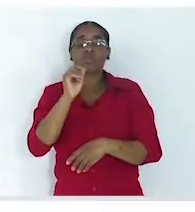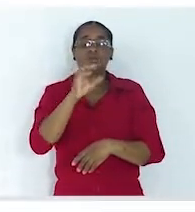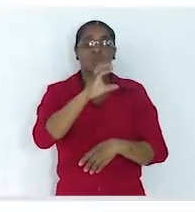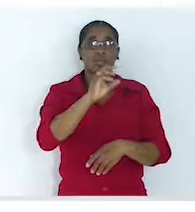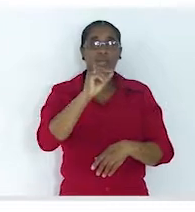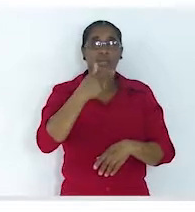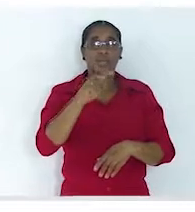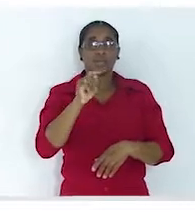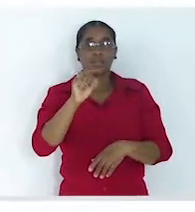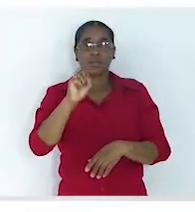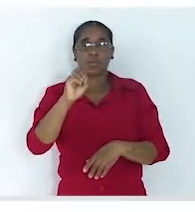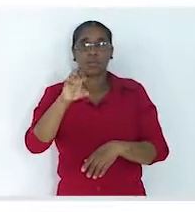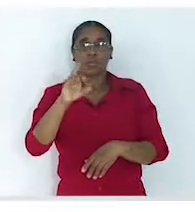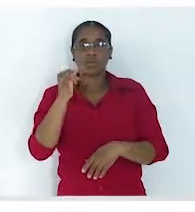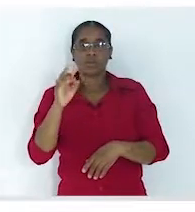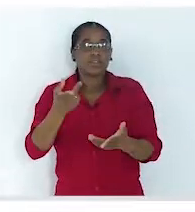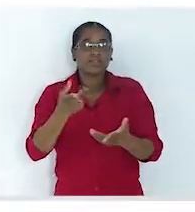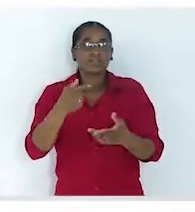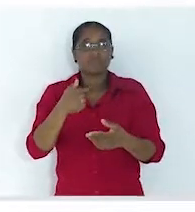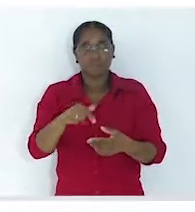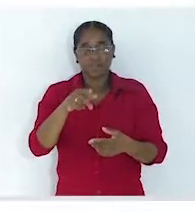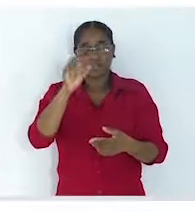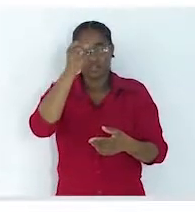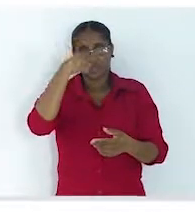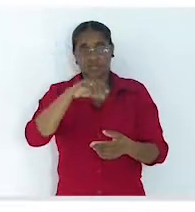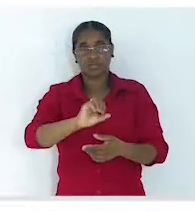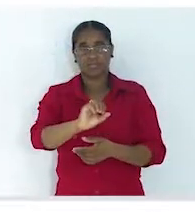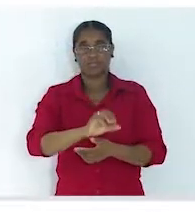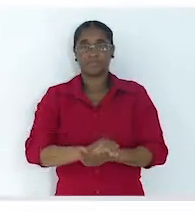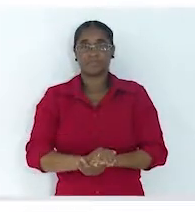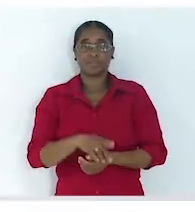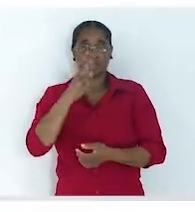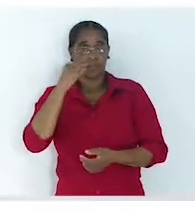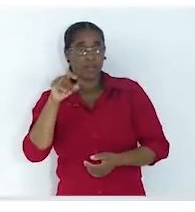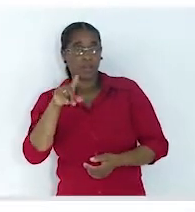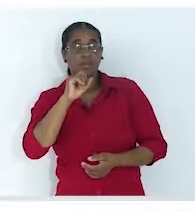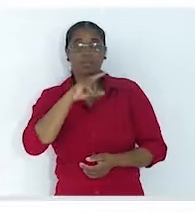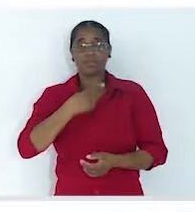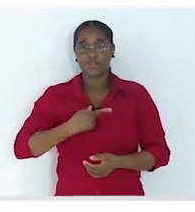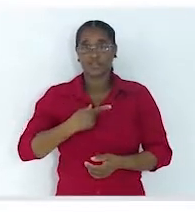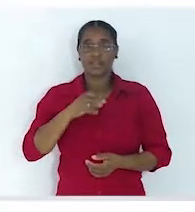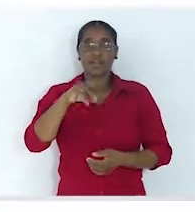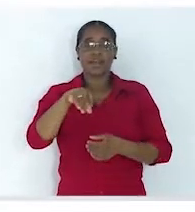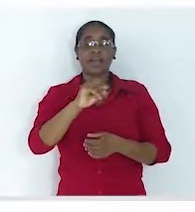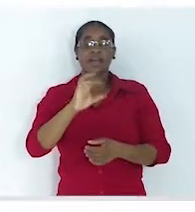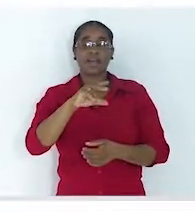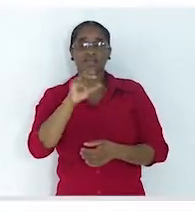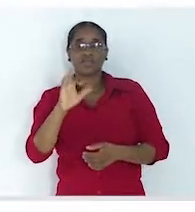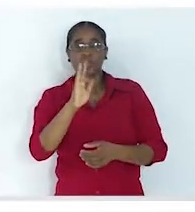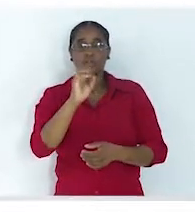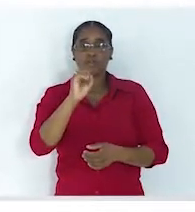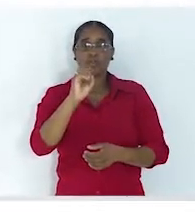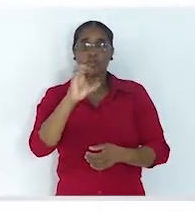da narrativa ação. E ela pode ser ação-foco ou